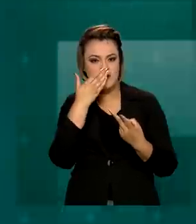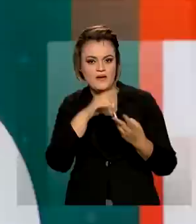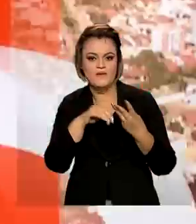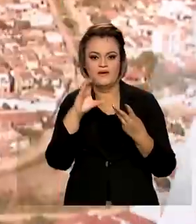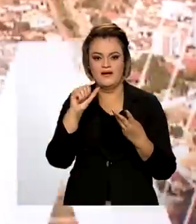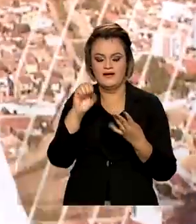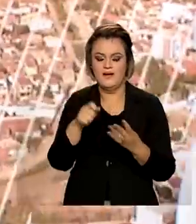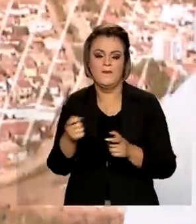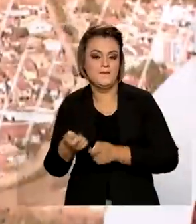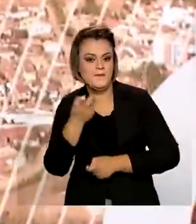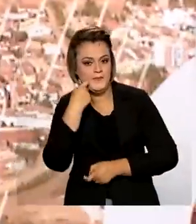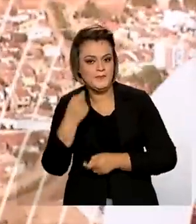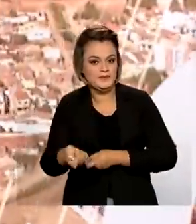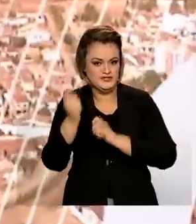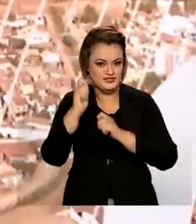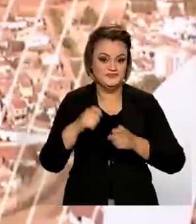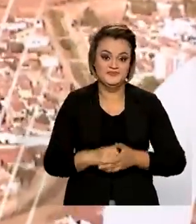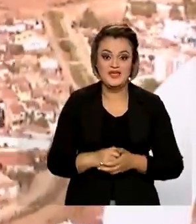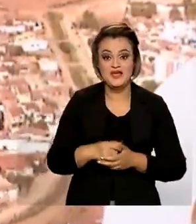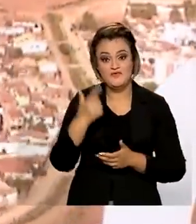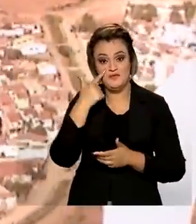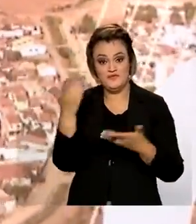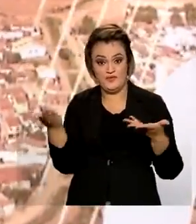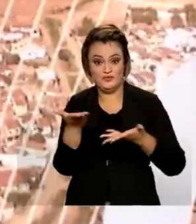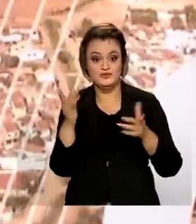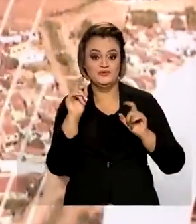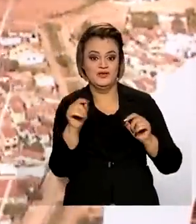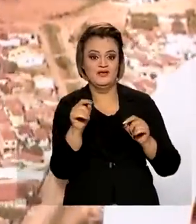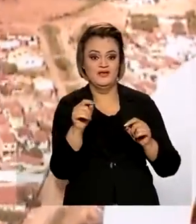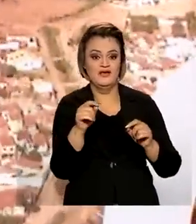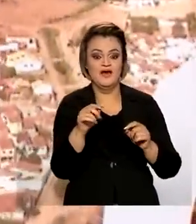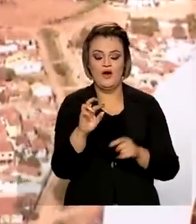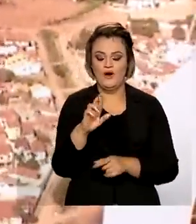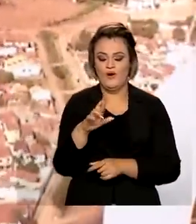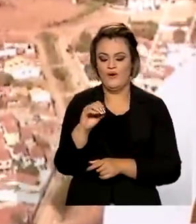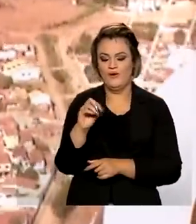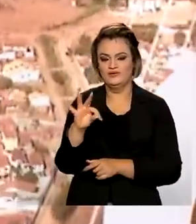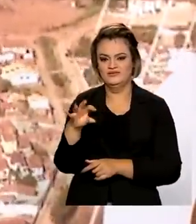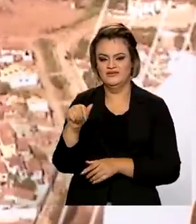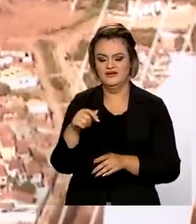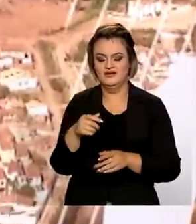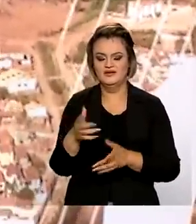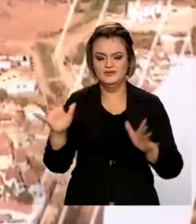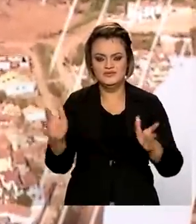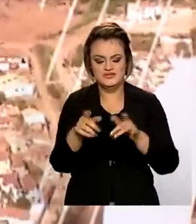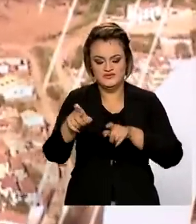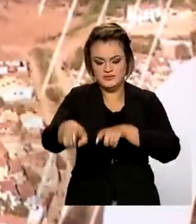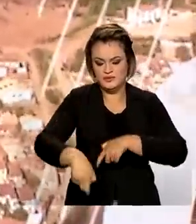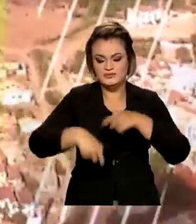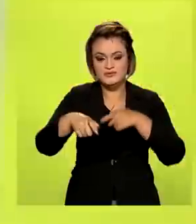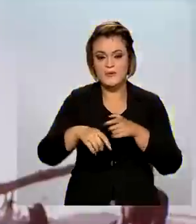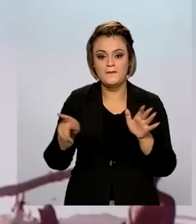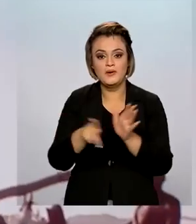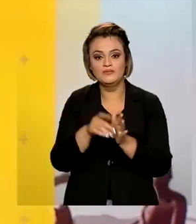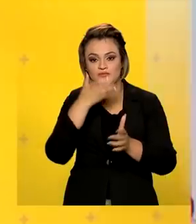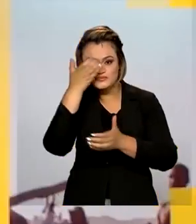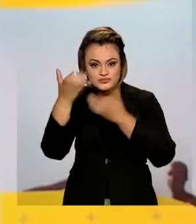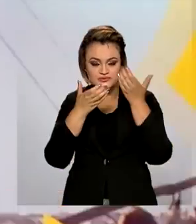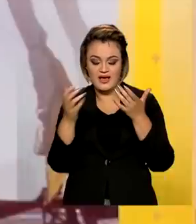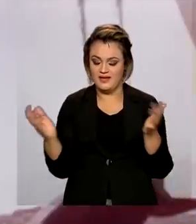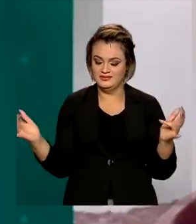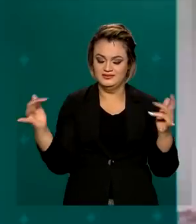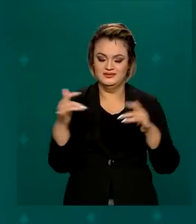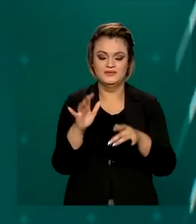cacau, pescado. E o que nós vamos conhecer hoje é o Rota da Fruticultura, que reúne produtores do Distrito